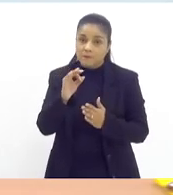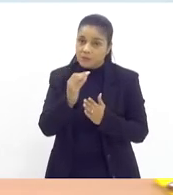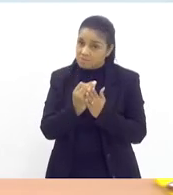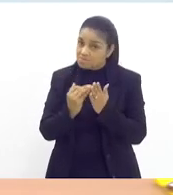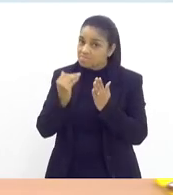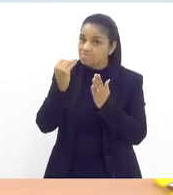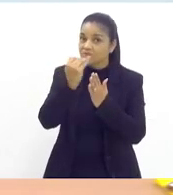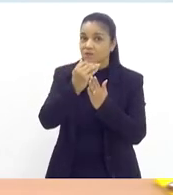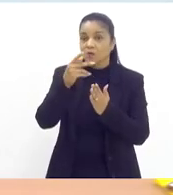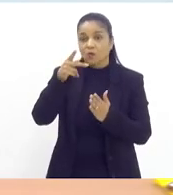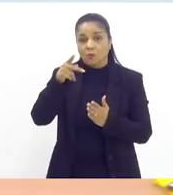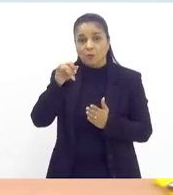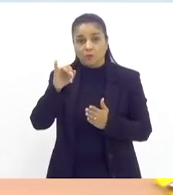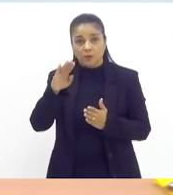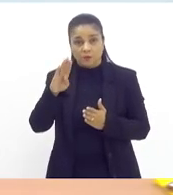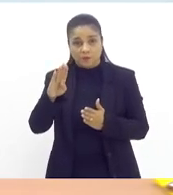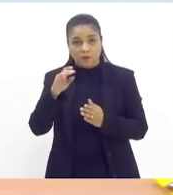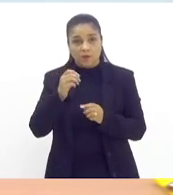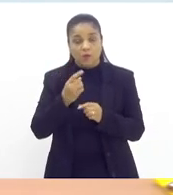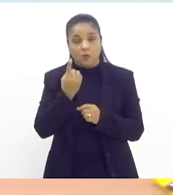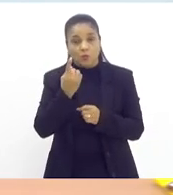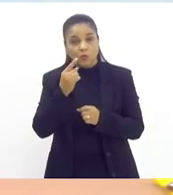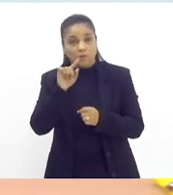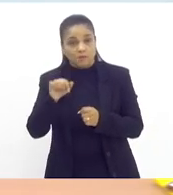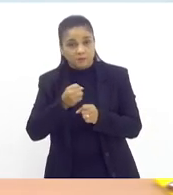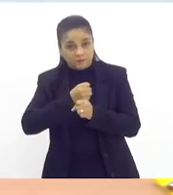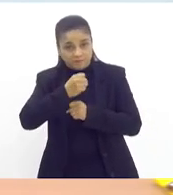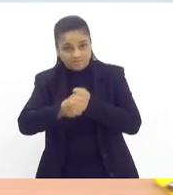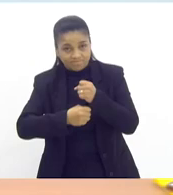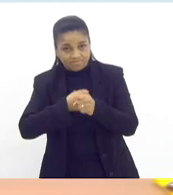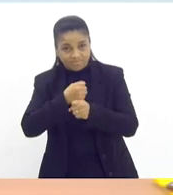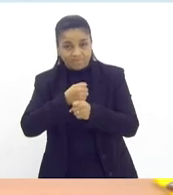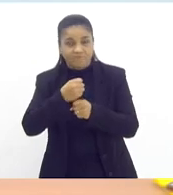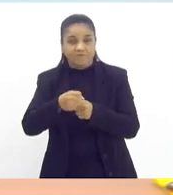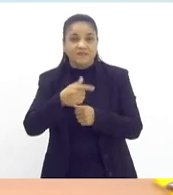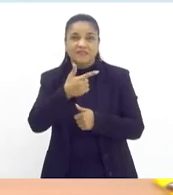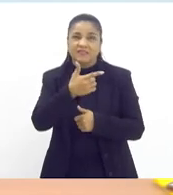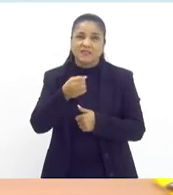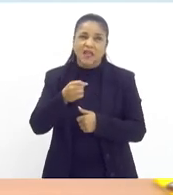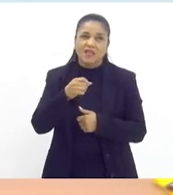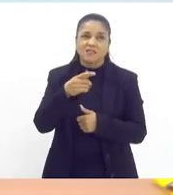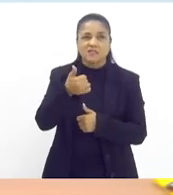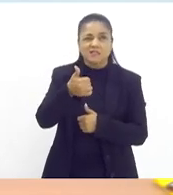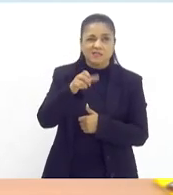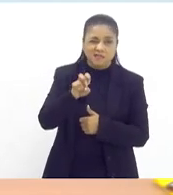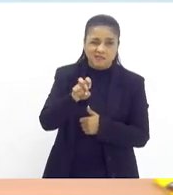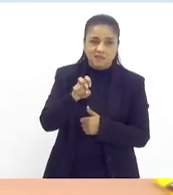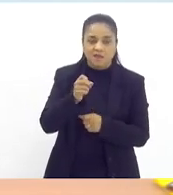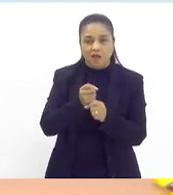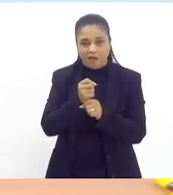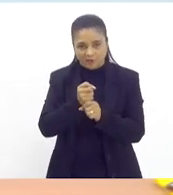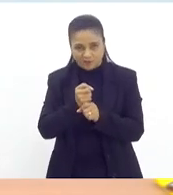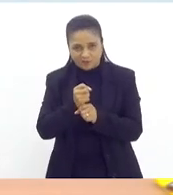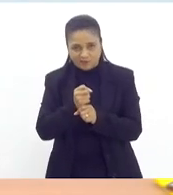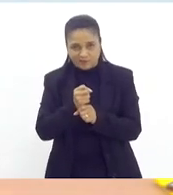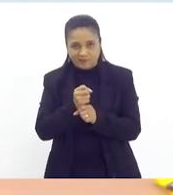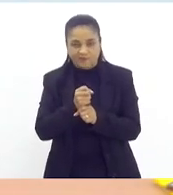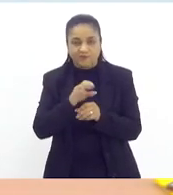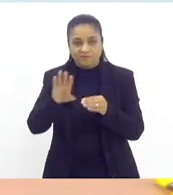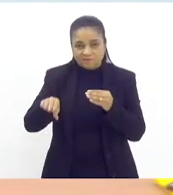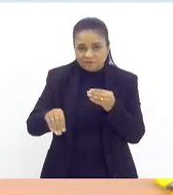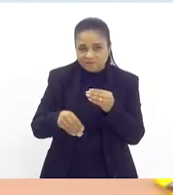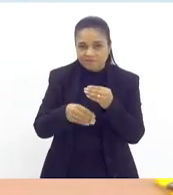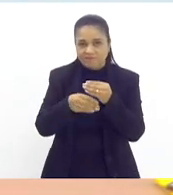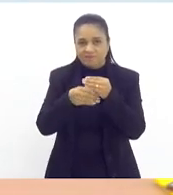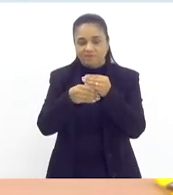PIB crescer em média 1% a mais ao ano por conta da reforma tributária nos próximos 10 a 15 anos. É isso que estamos falando. Quando se incorpora esse